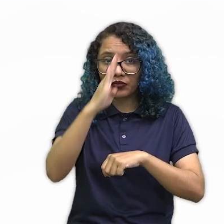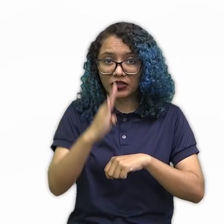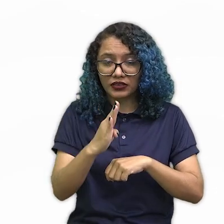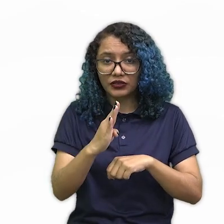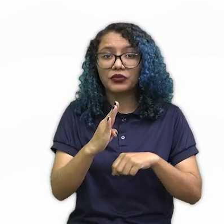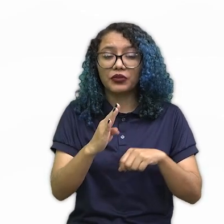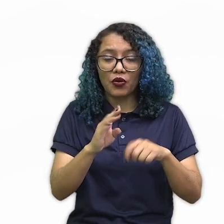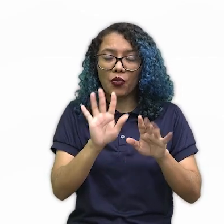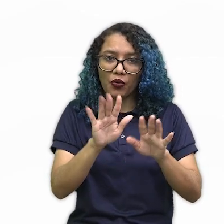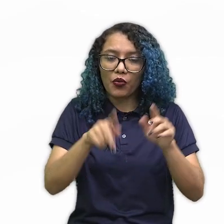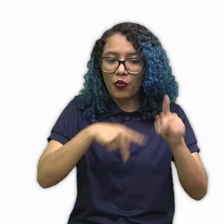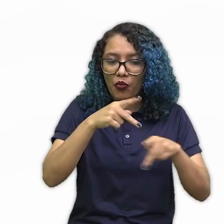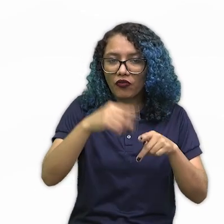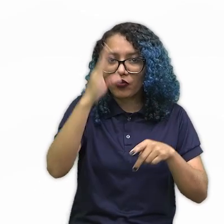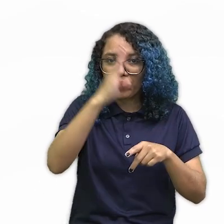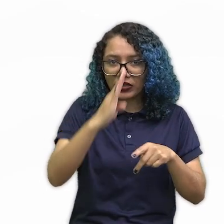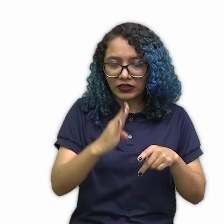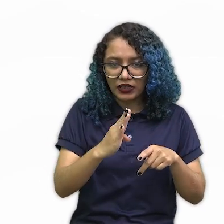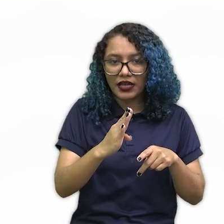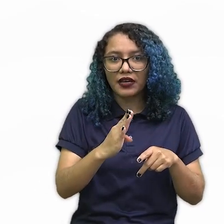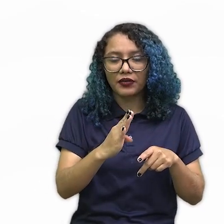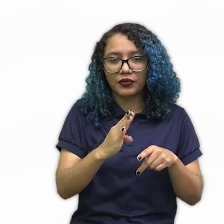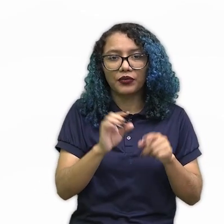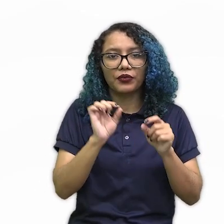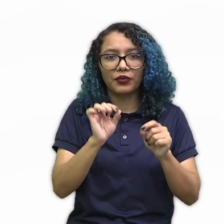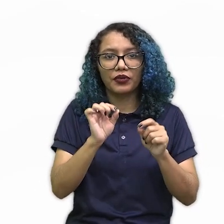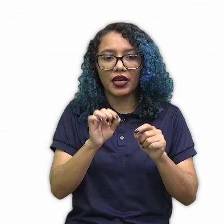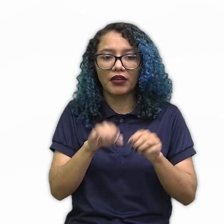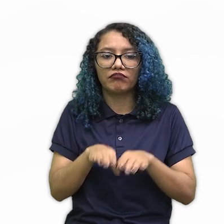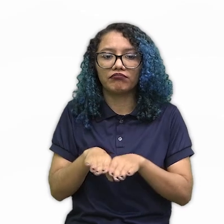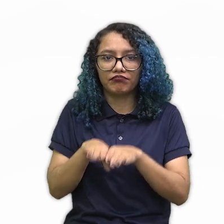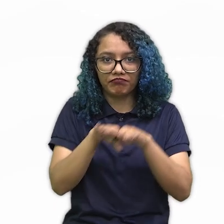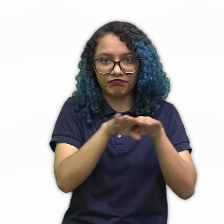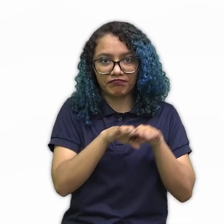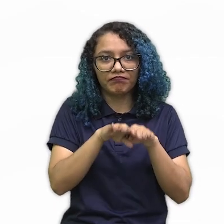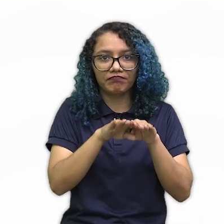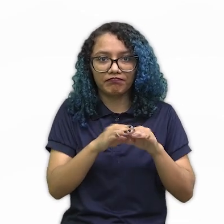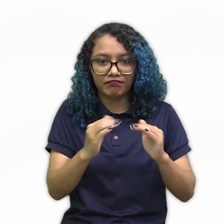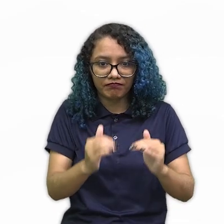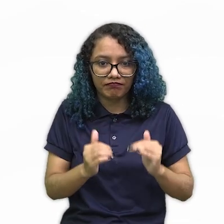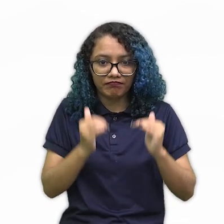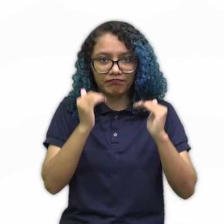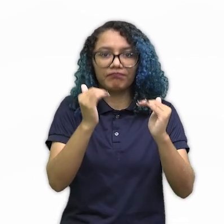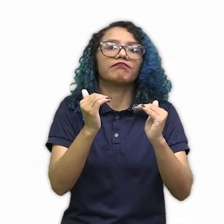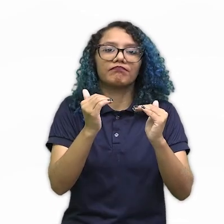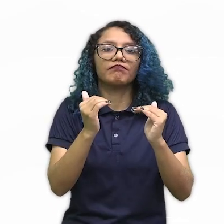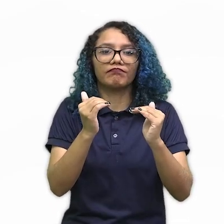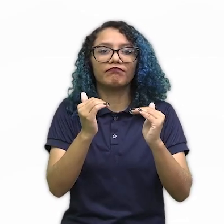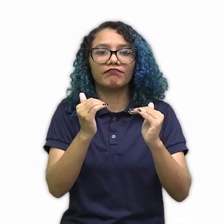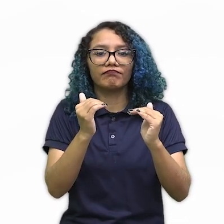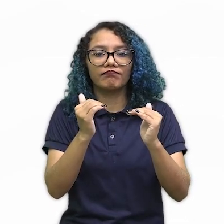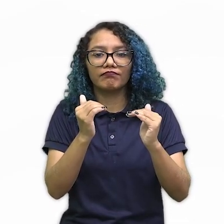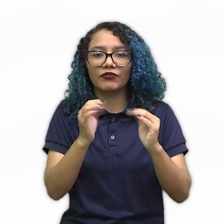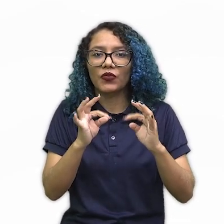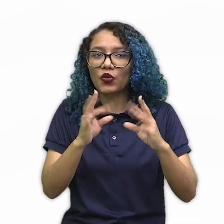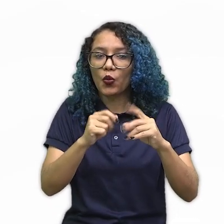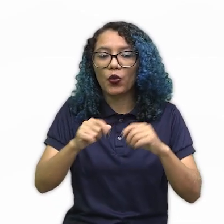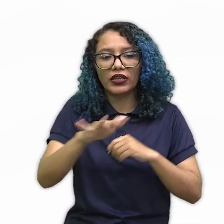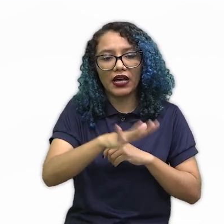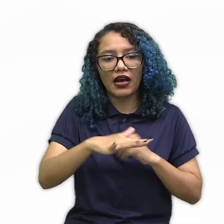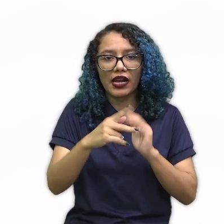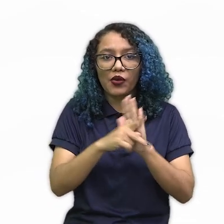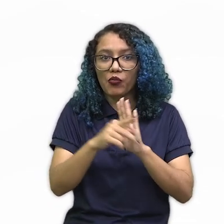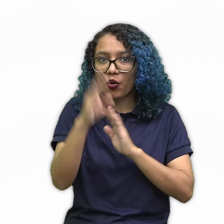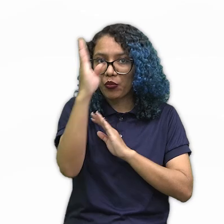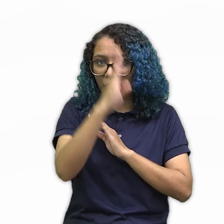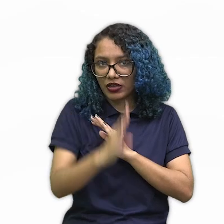e a nação brasileira, perdão, através do Estado brasileiro, é soberana nessa área de 8,5 milhões de quilômetros